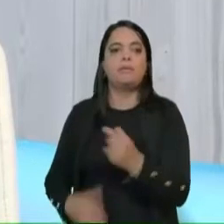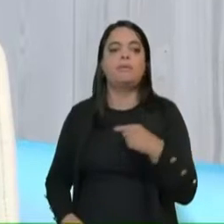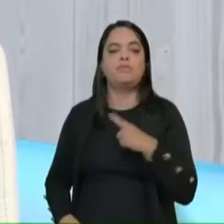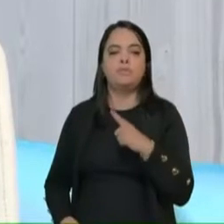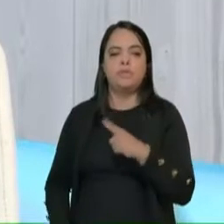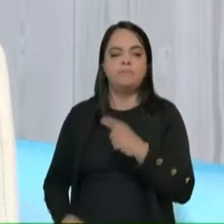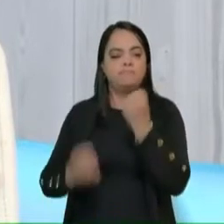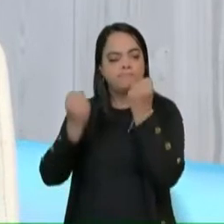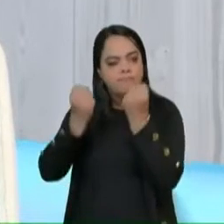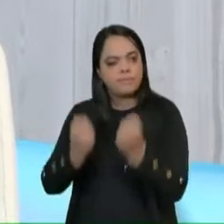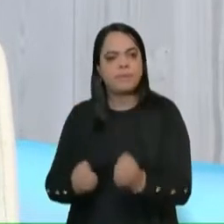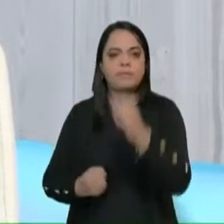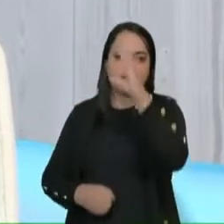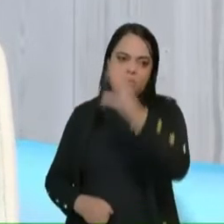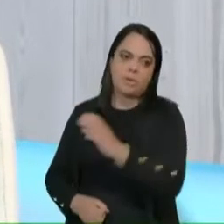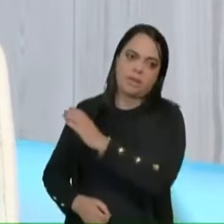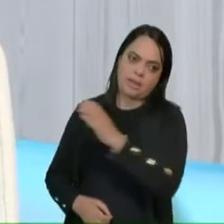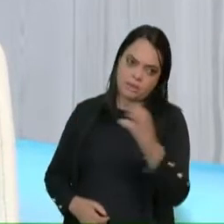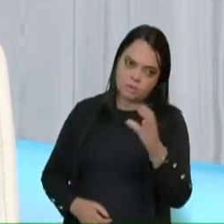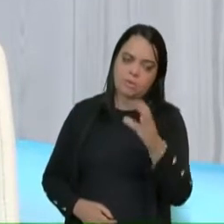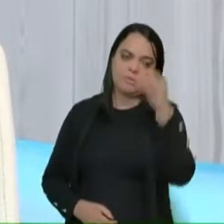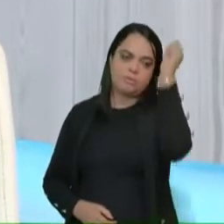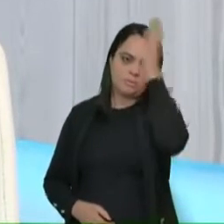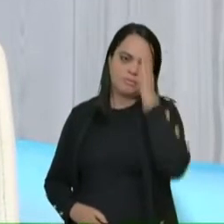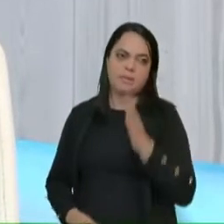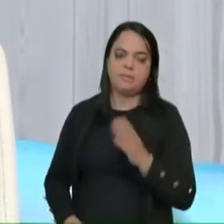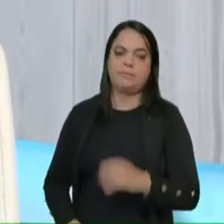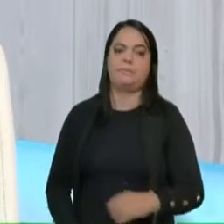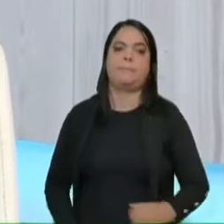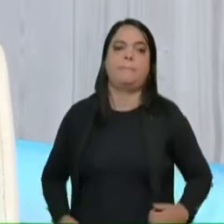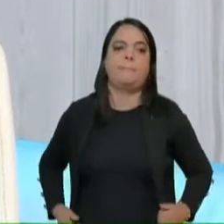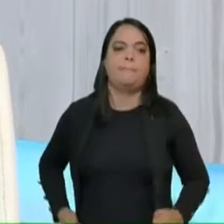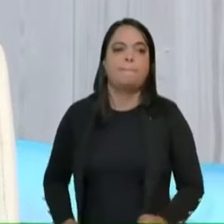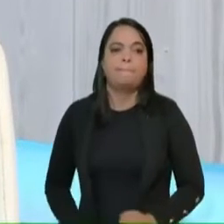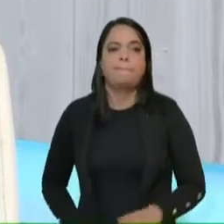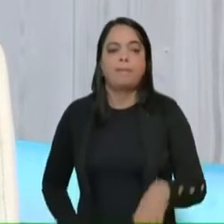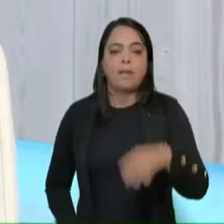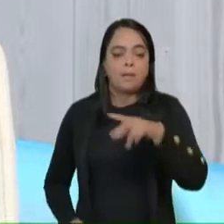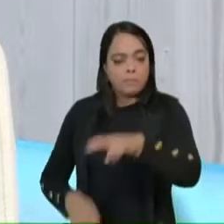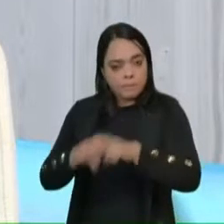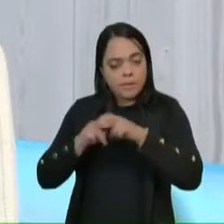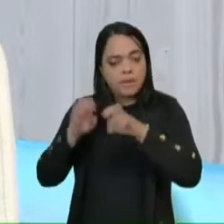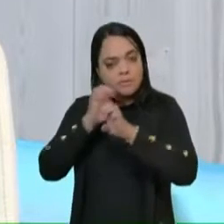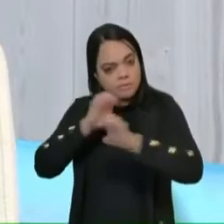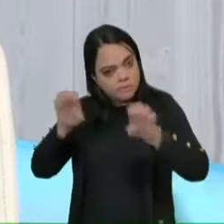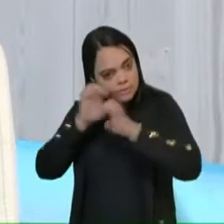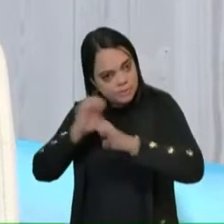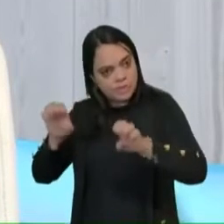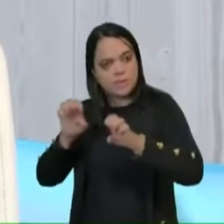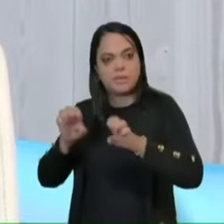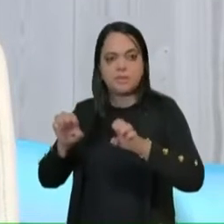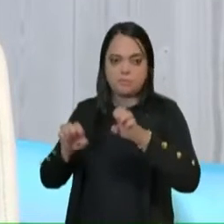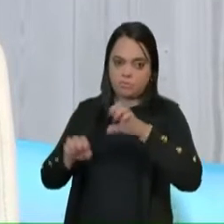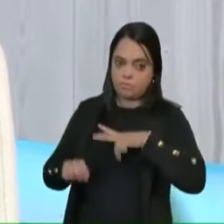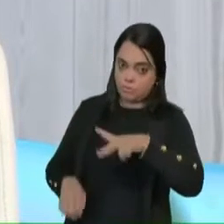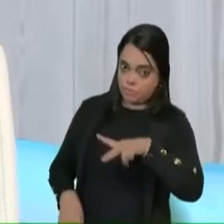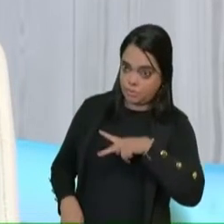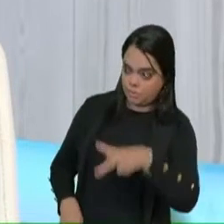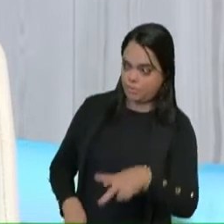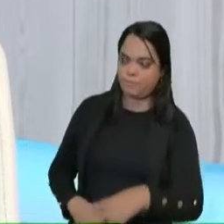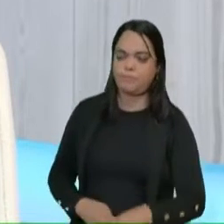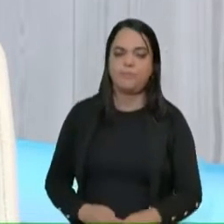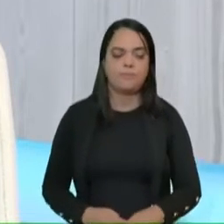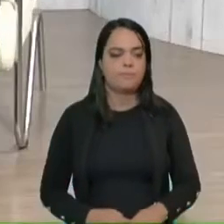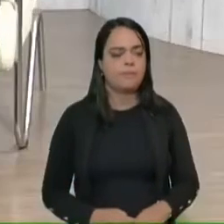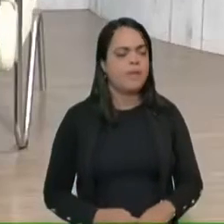é muito forte essa religiosidade Católica no Brasil por conta da da evangelização né pelos pelos portugueses